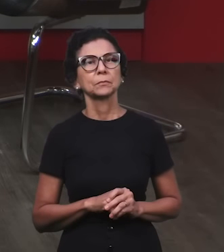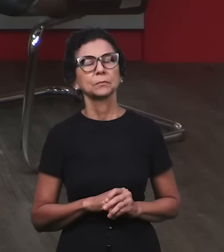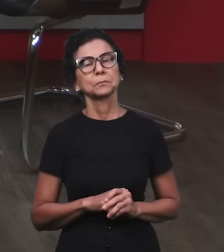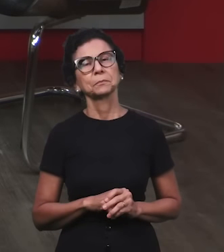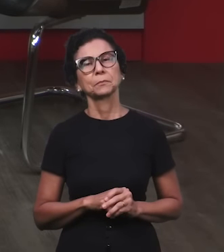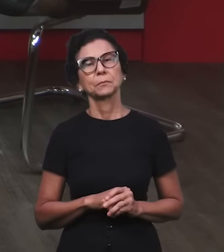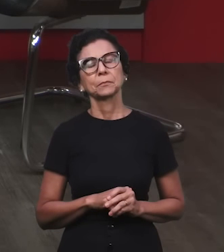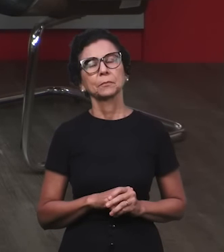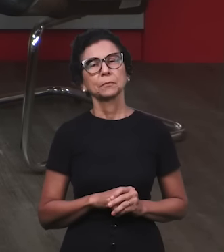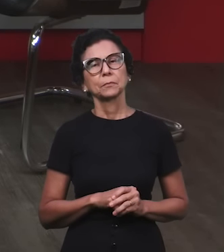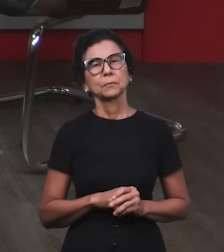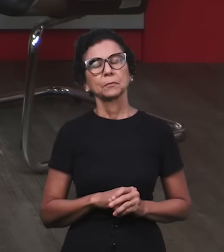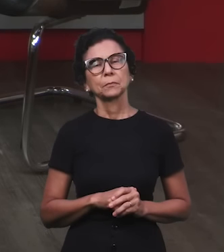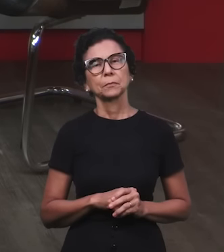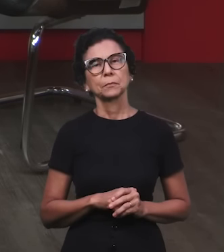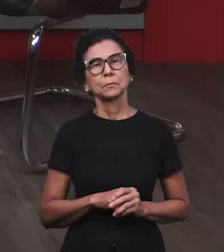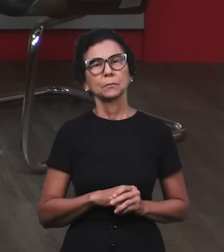Judas,